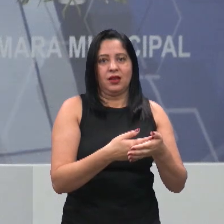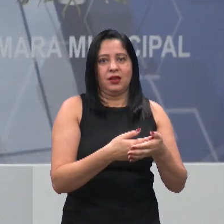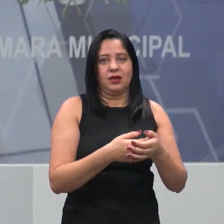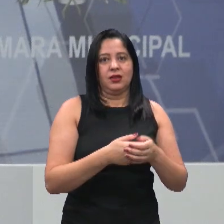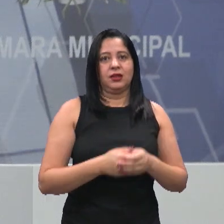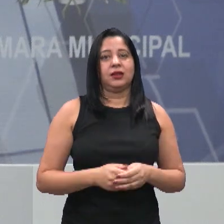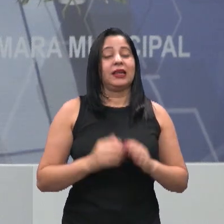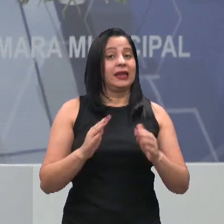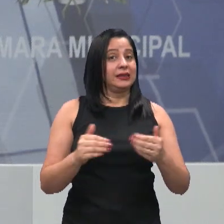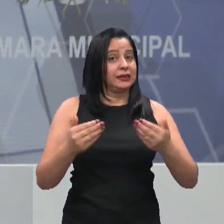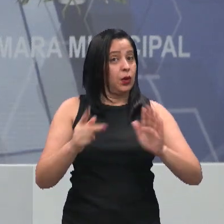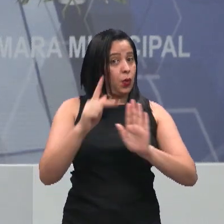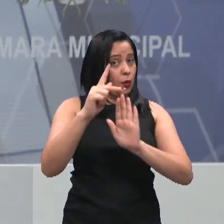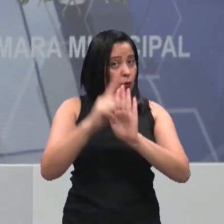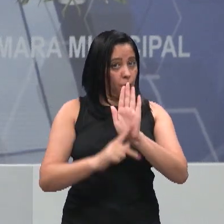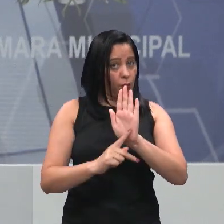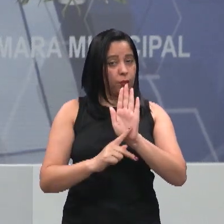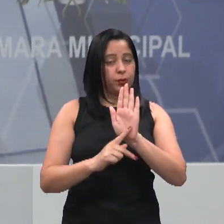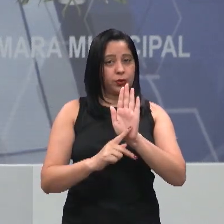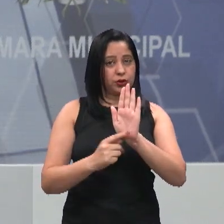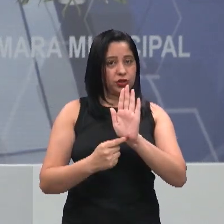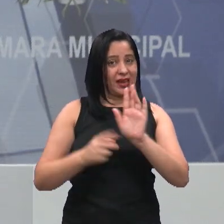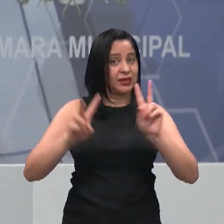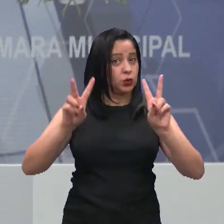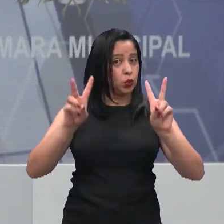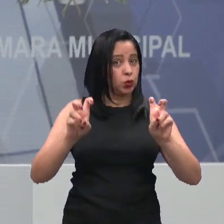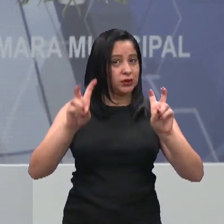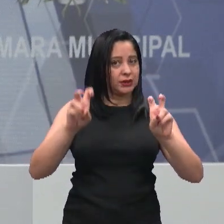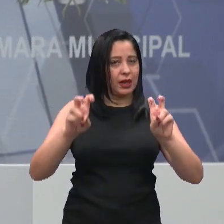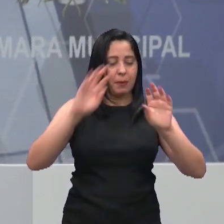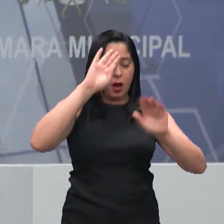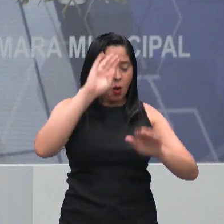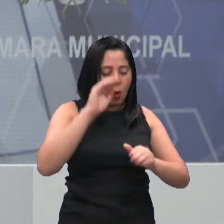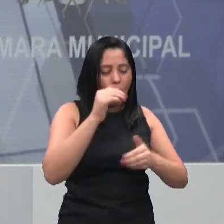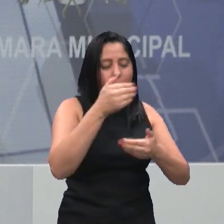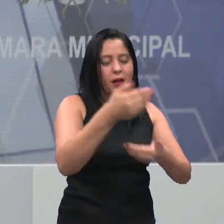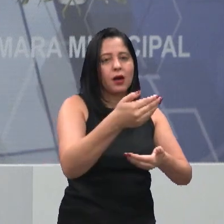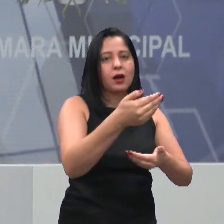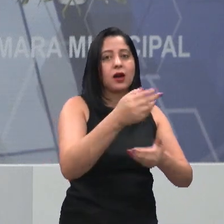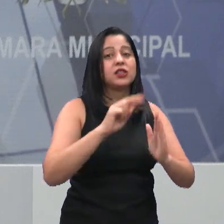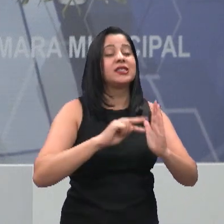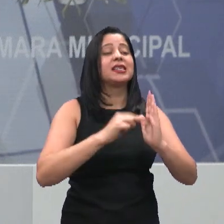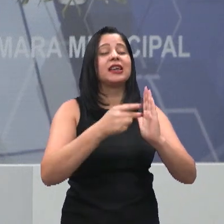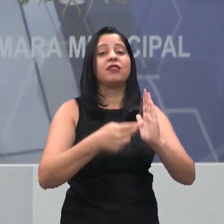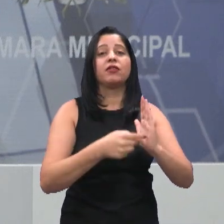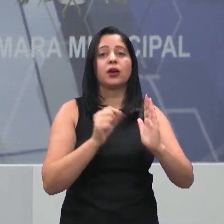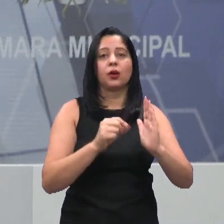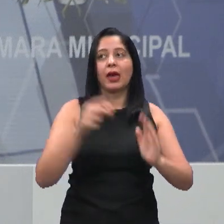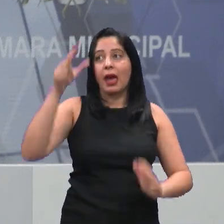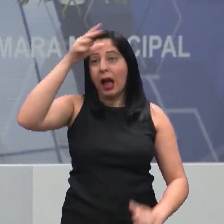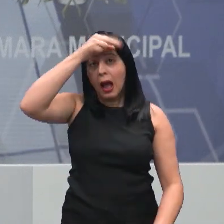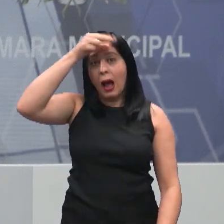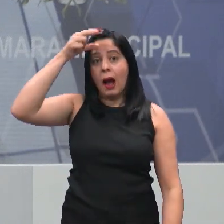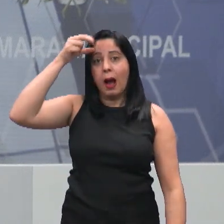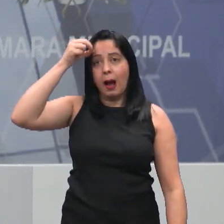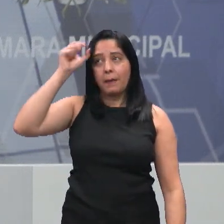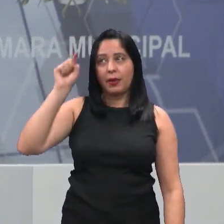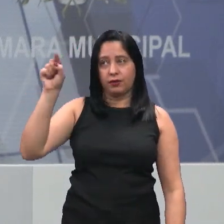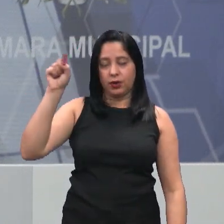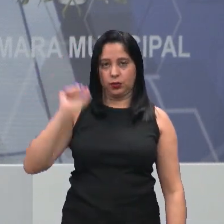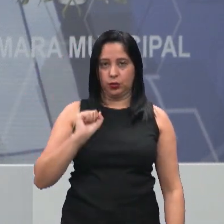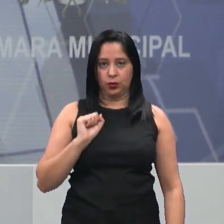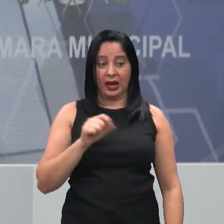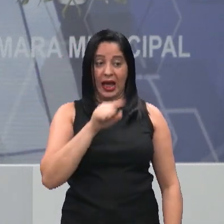Esse projeto que fala do memorial, para que é? Para que a prefeitura faça, no cemitério da